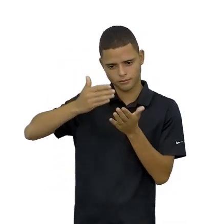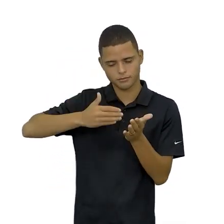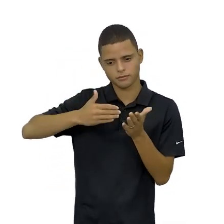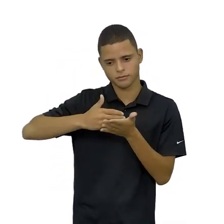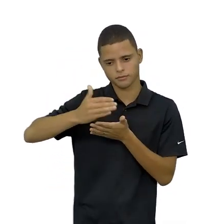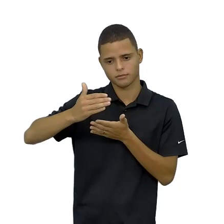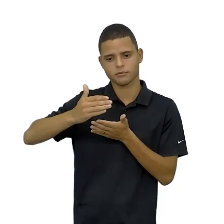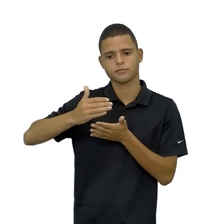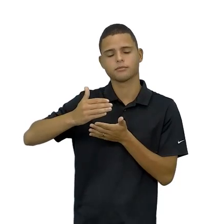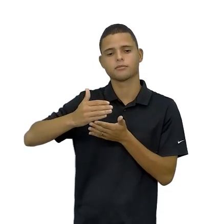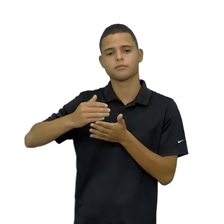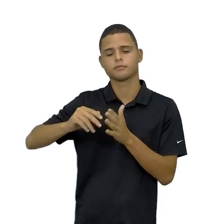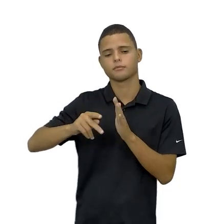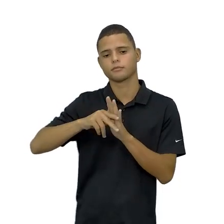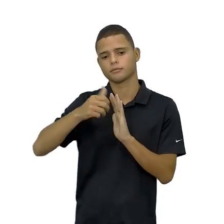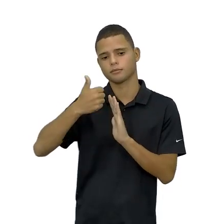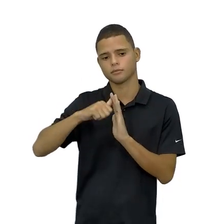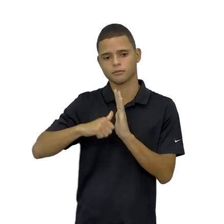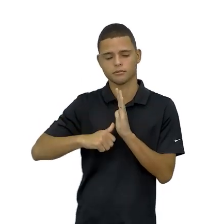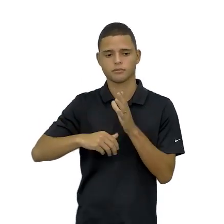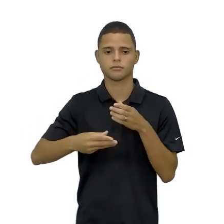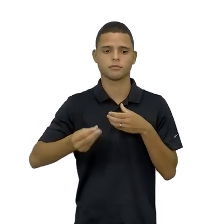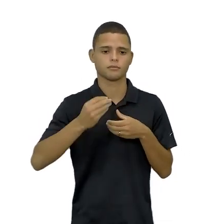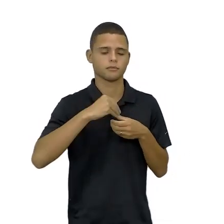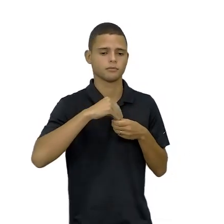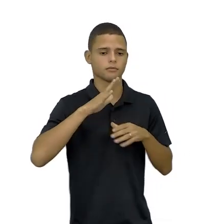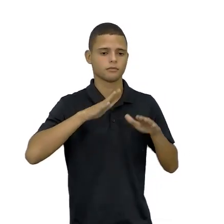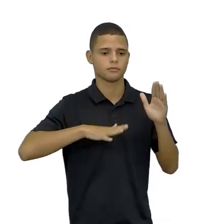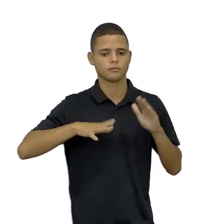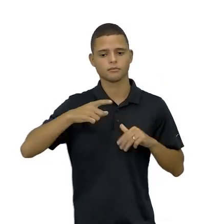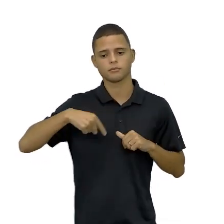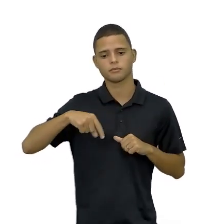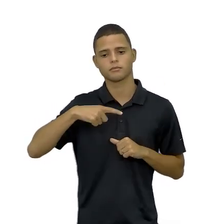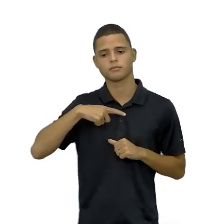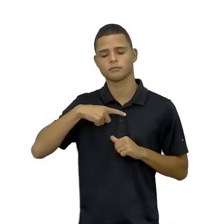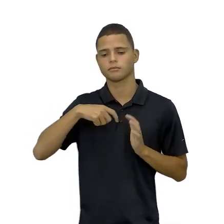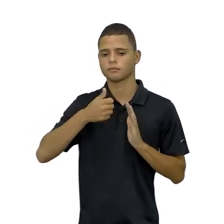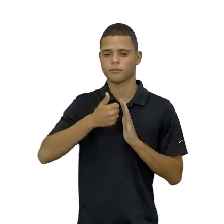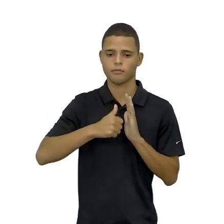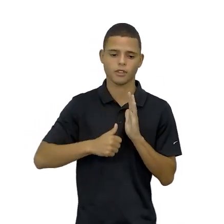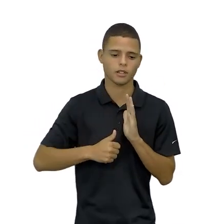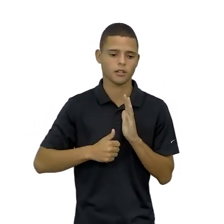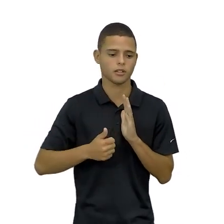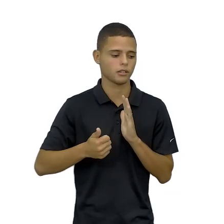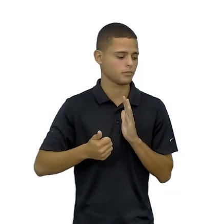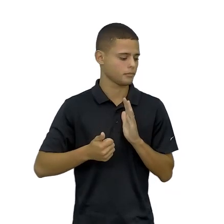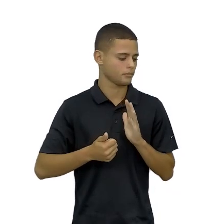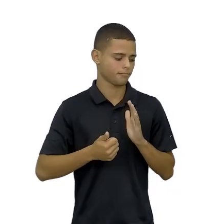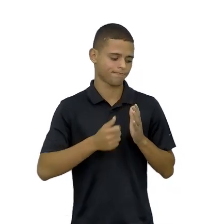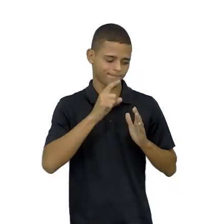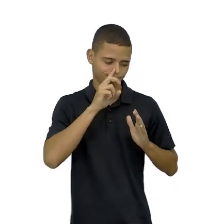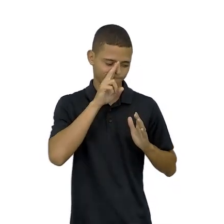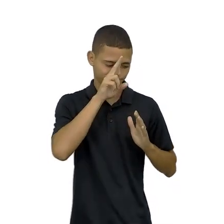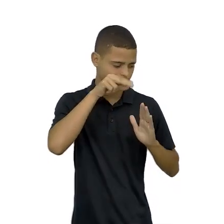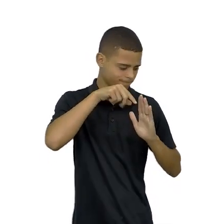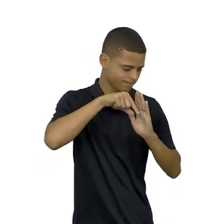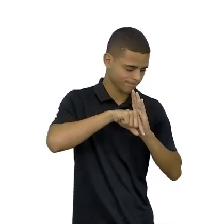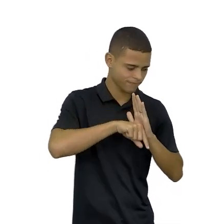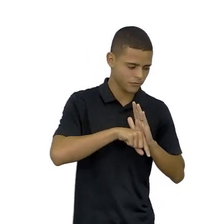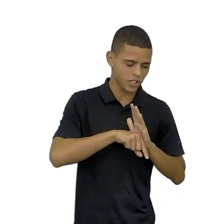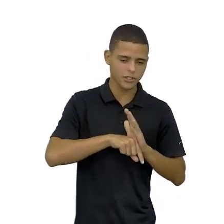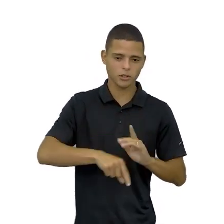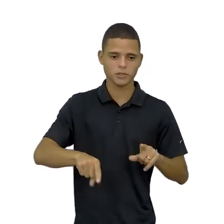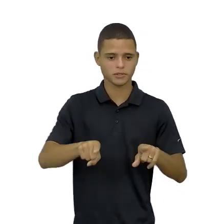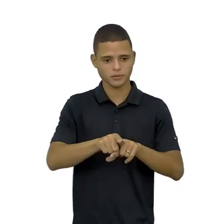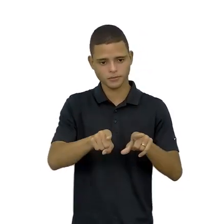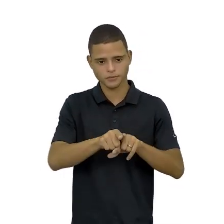própria avaliação interna. Às vezes a gente até faz uma avaliação até mais profunda e mais rigorosa do que a